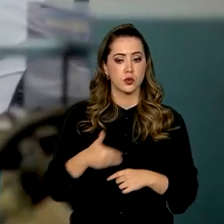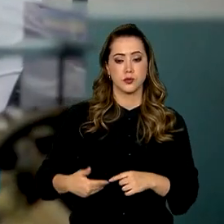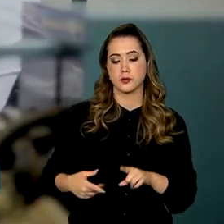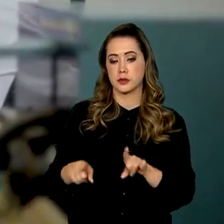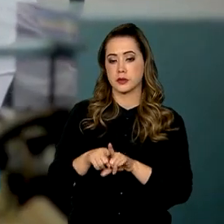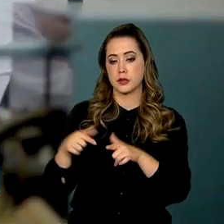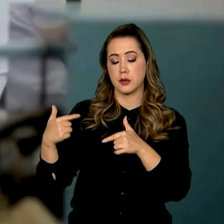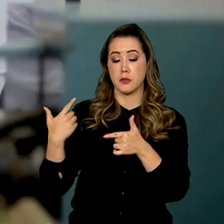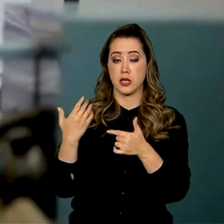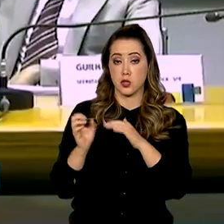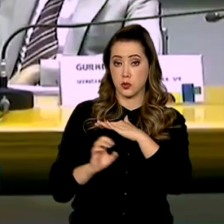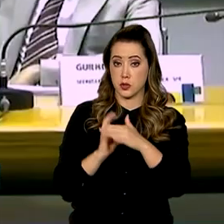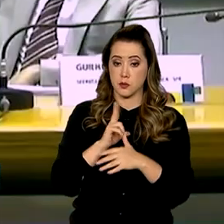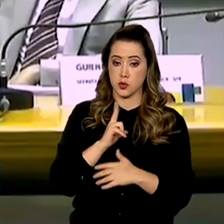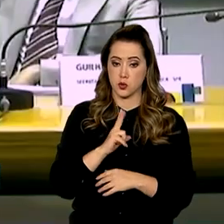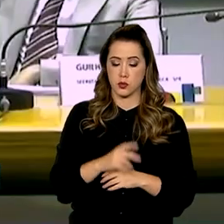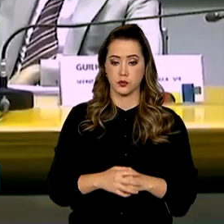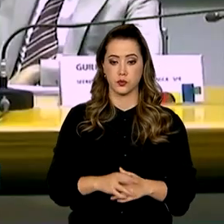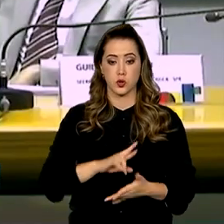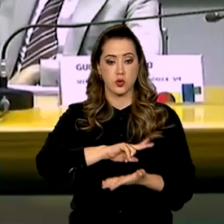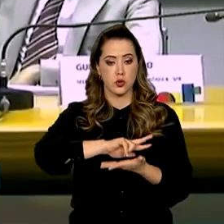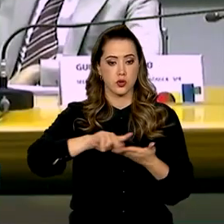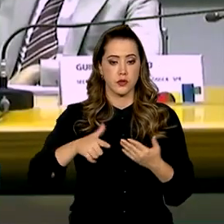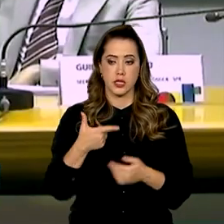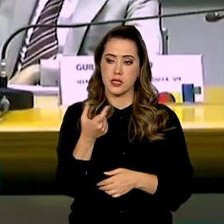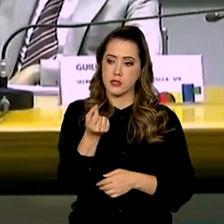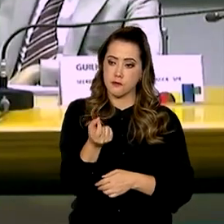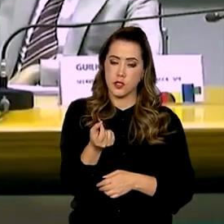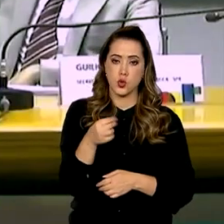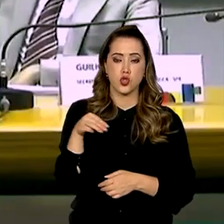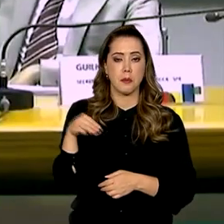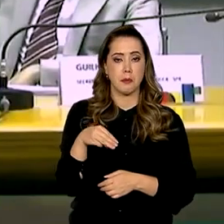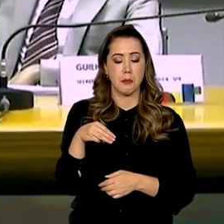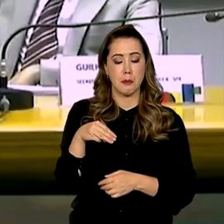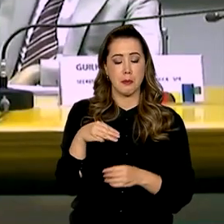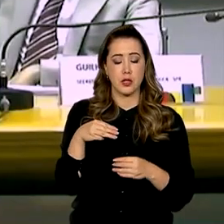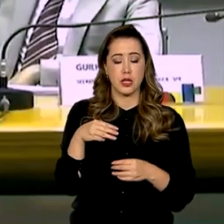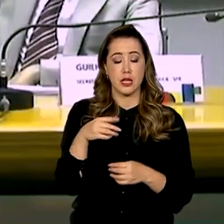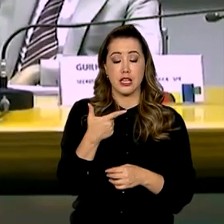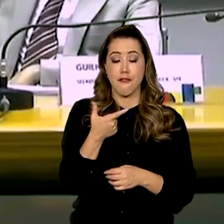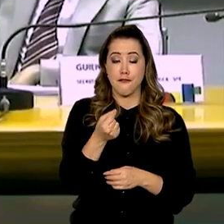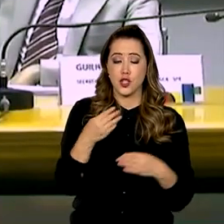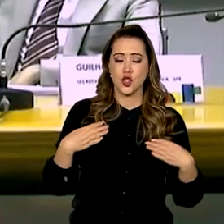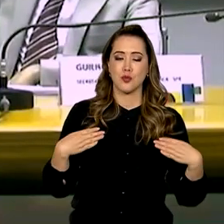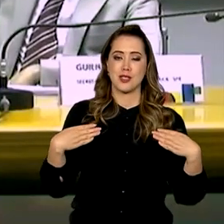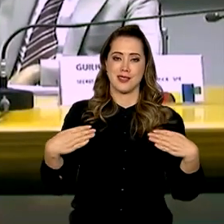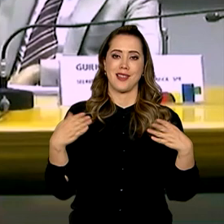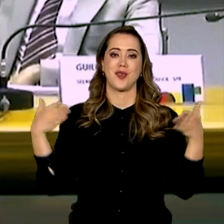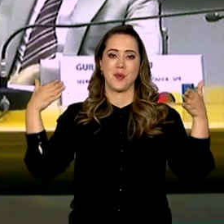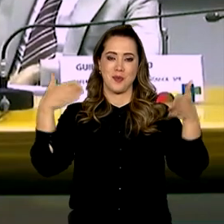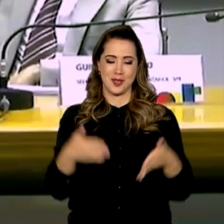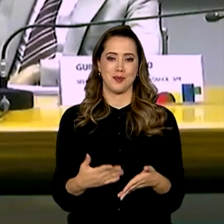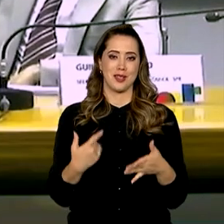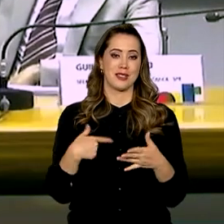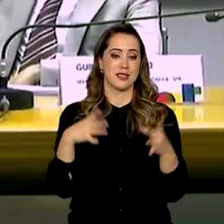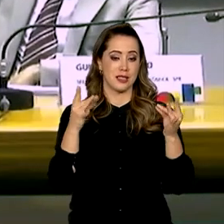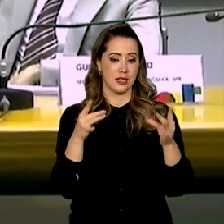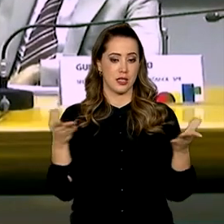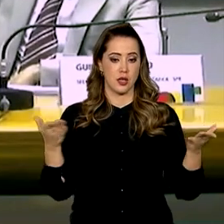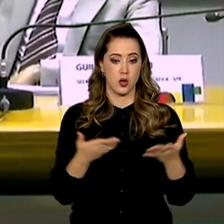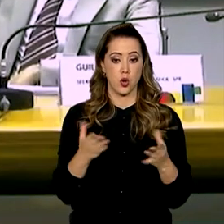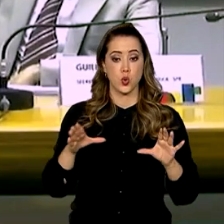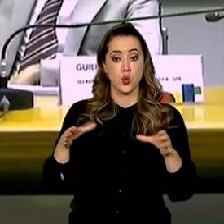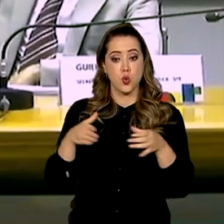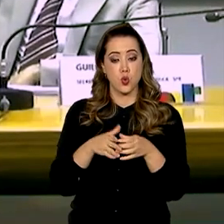da iniciativa privada. Os mais de 20 ministérios que participaram, e destaco aqui em particular a equipe da ministra